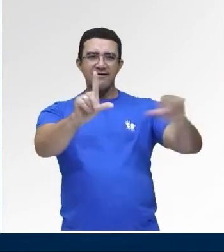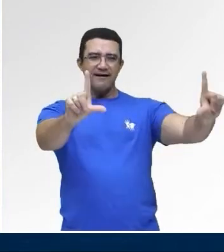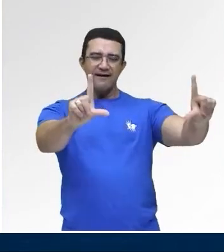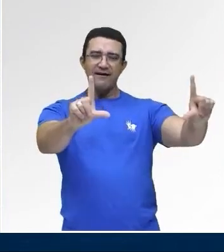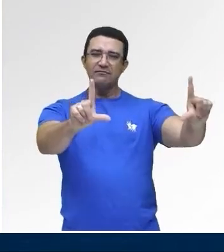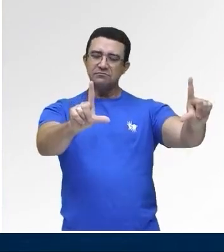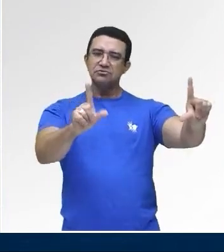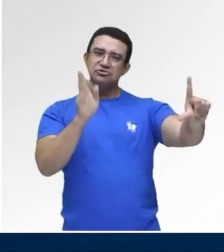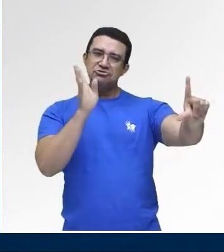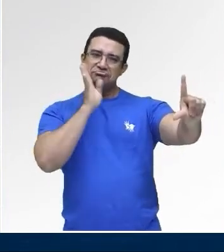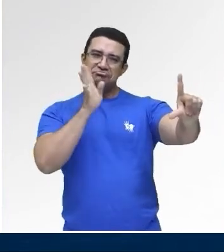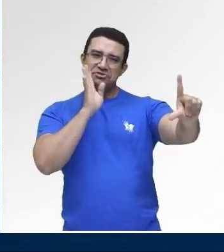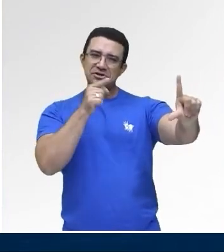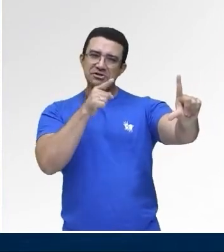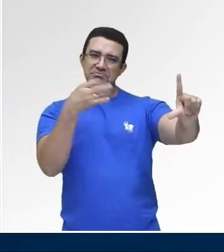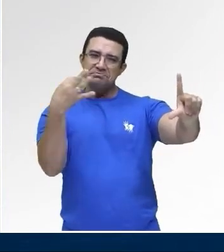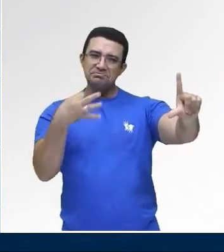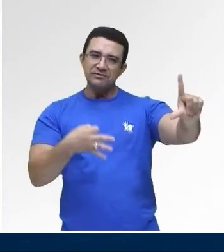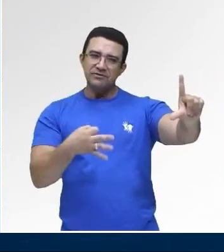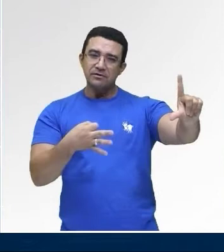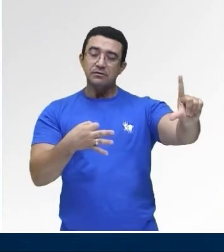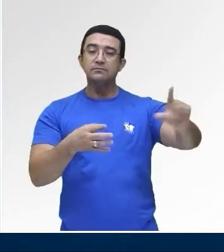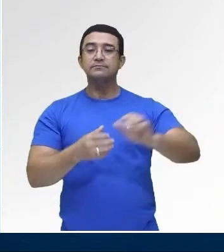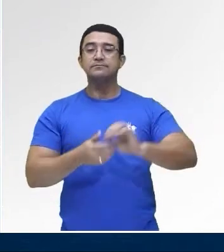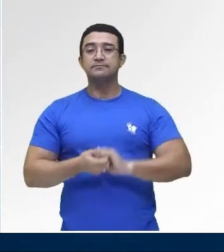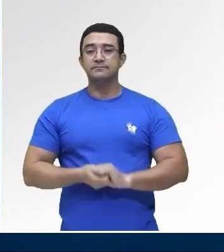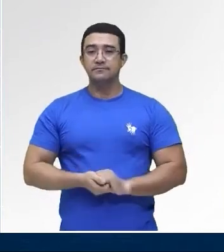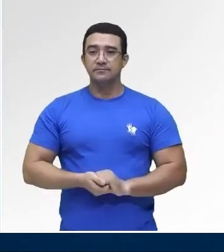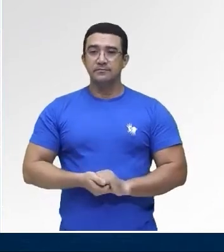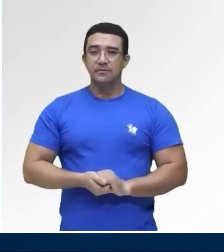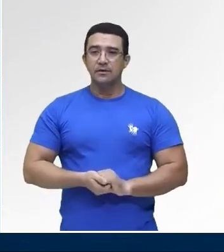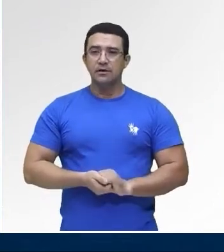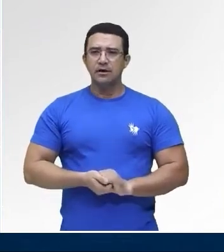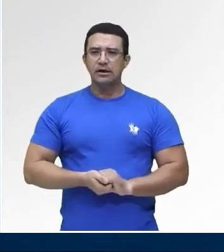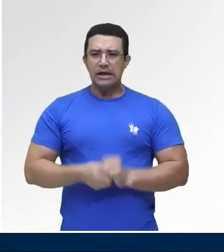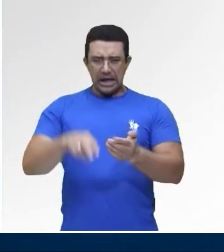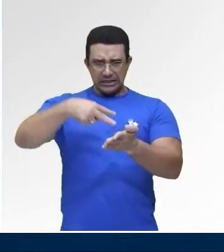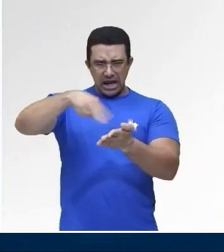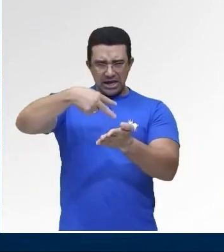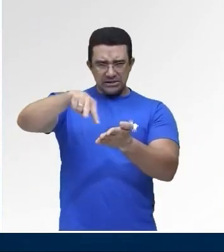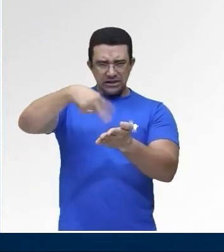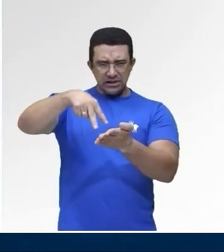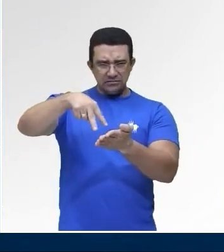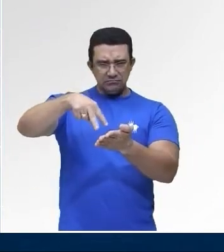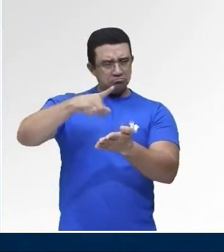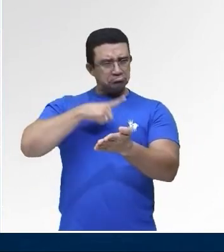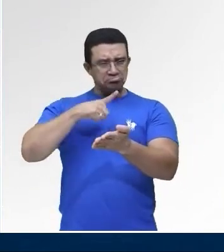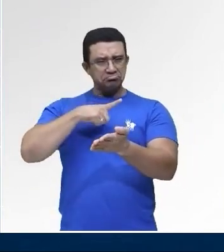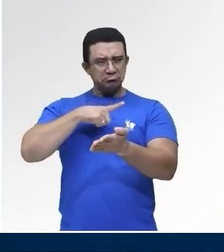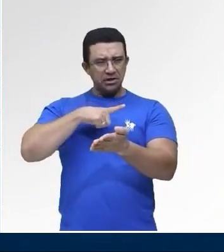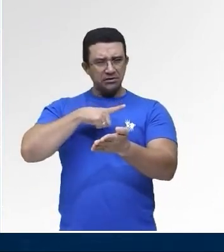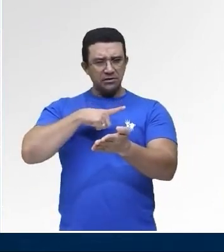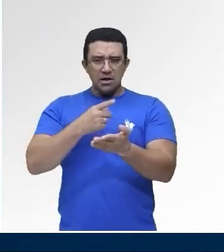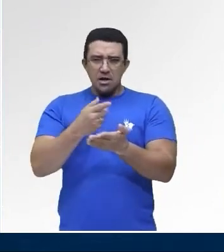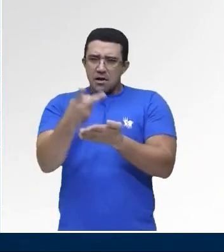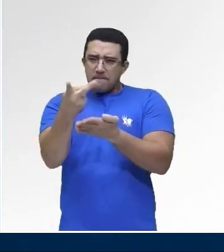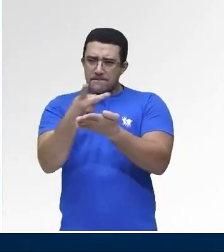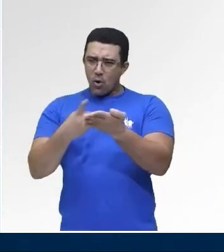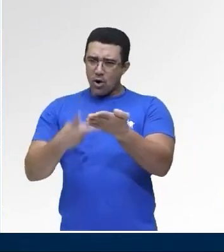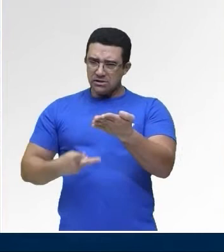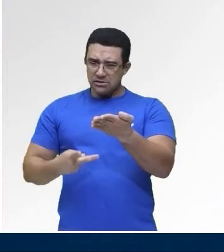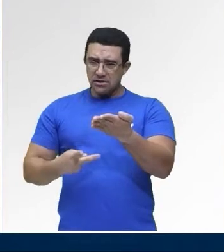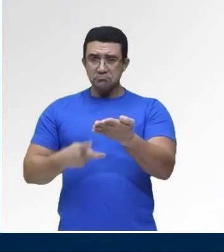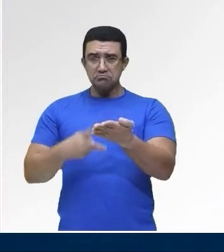é? E na dança? Será que nós temos poesia também na dança? Sim, nós